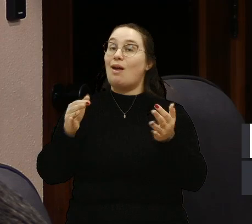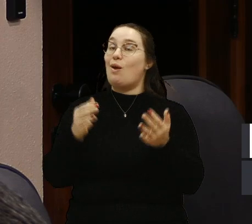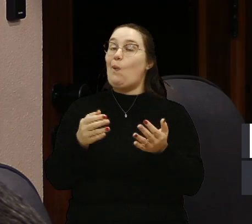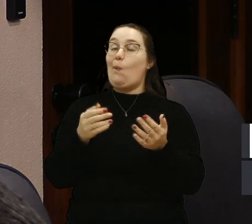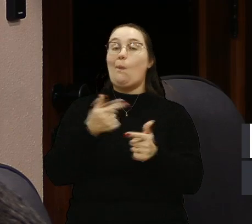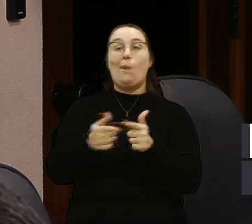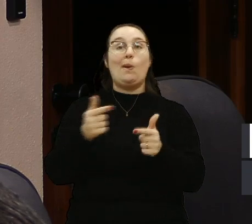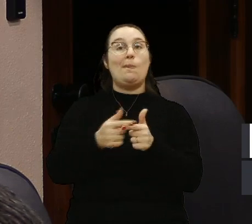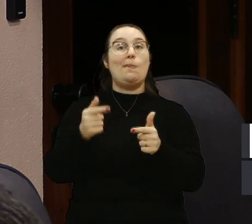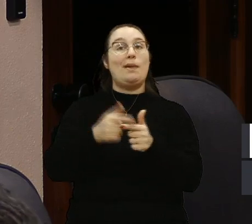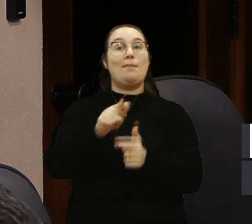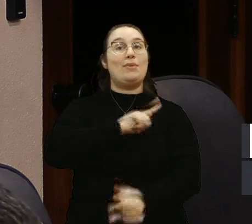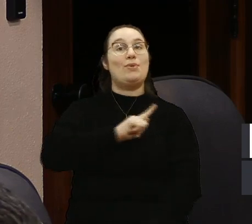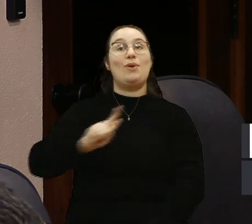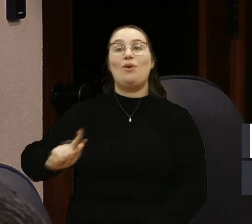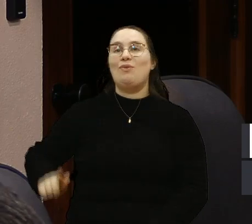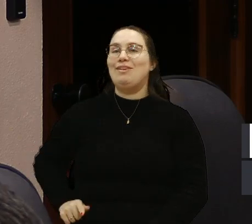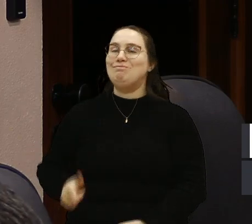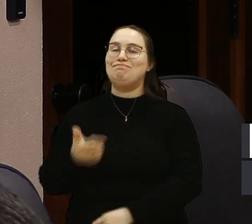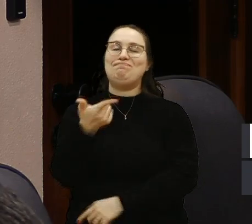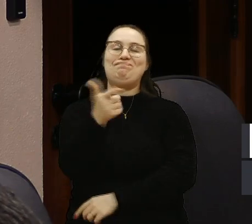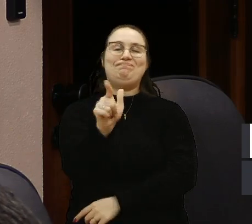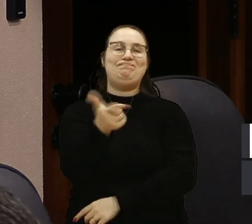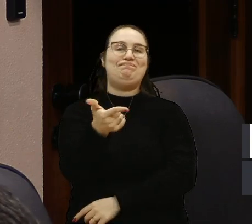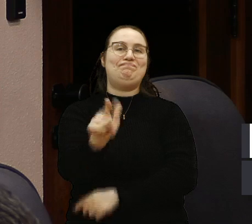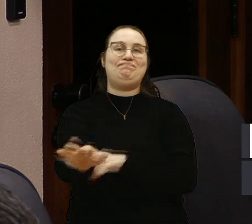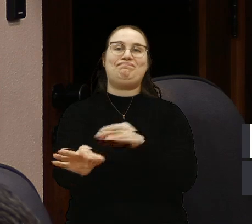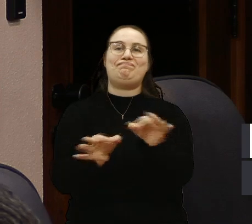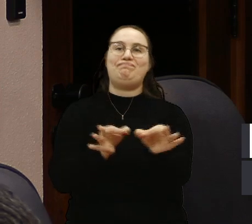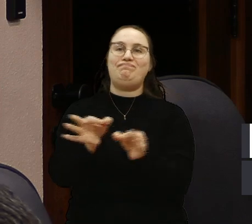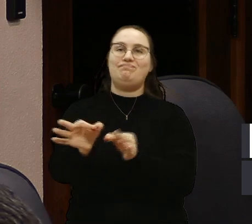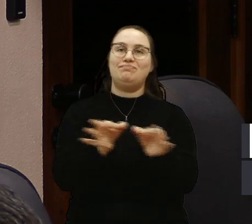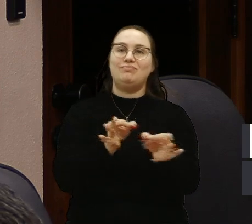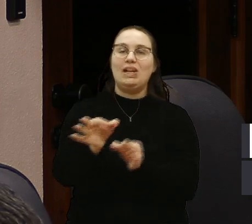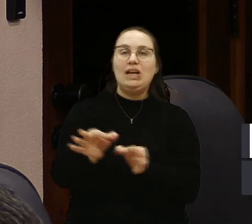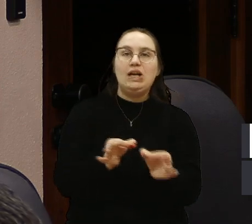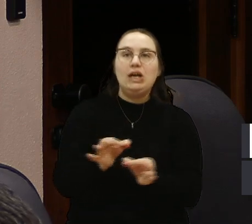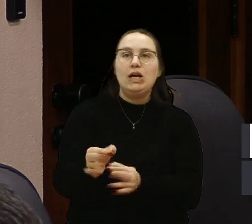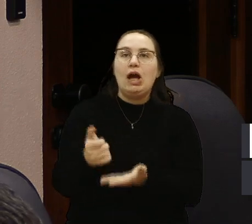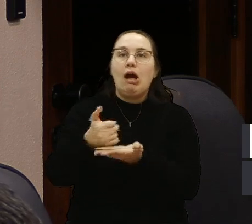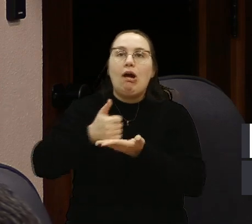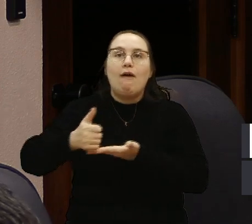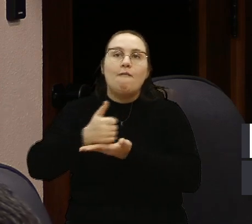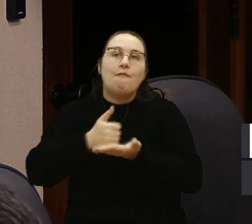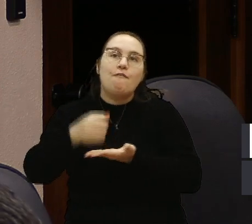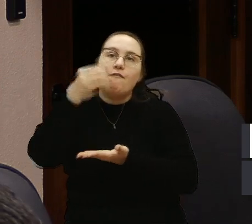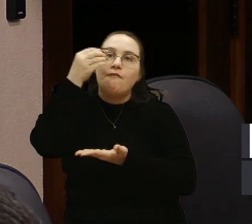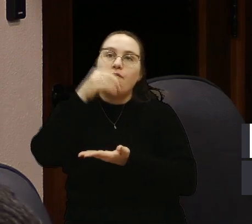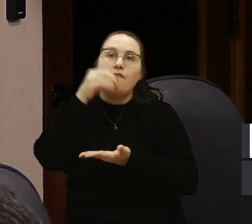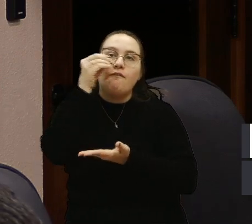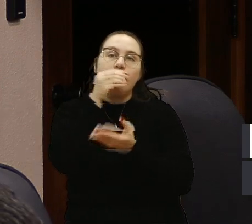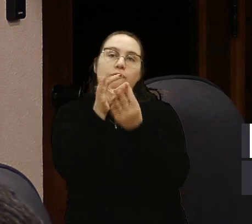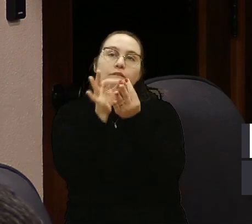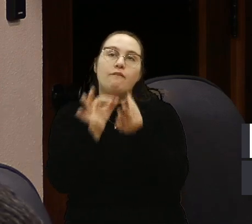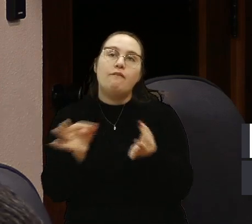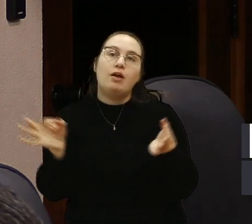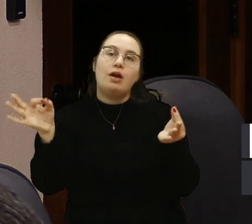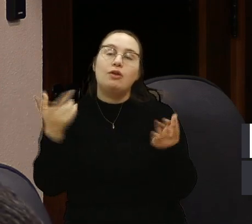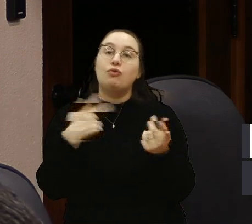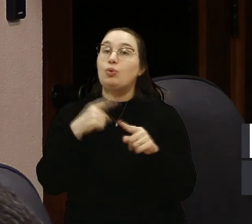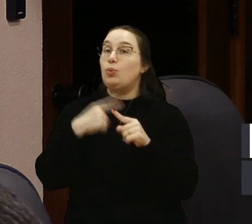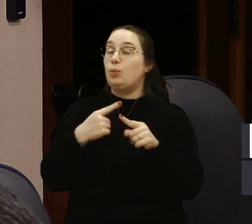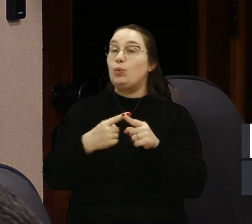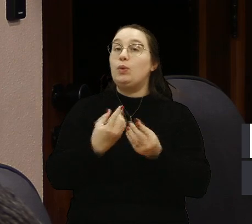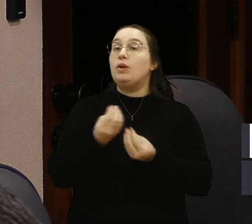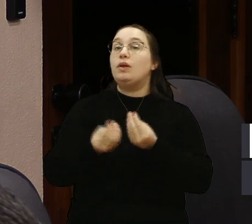do seu governo. Não há organização, né? A sua base é frágil, porque